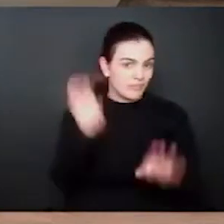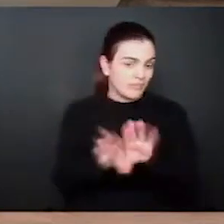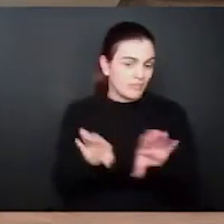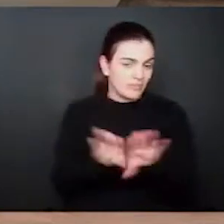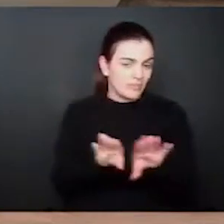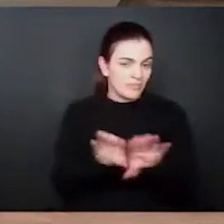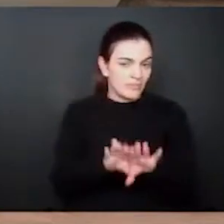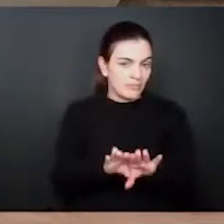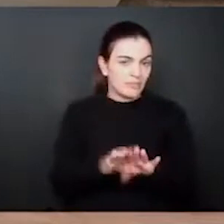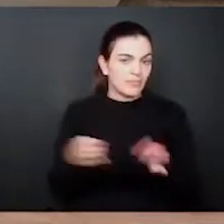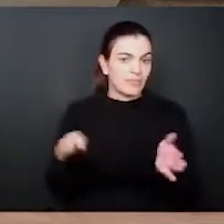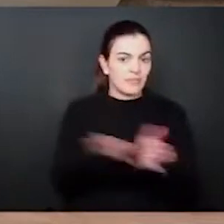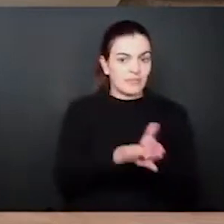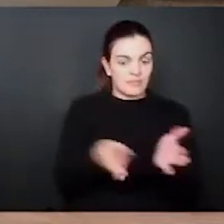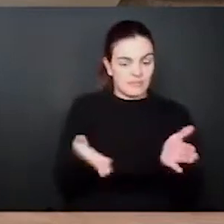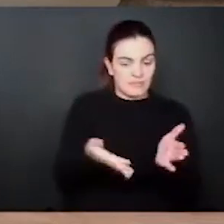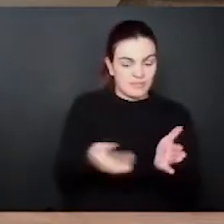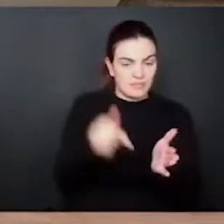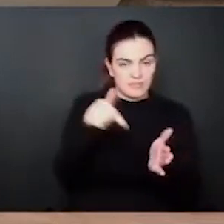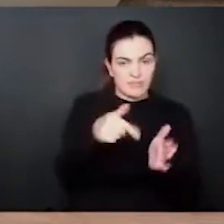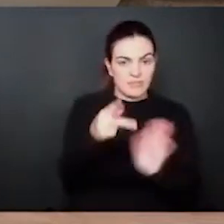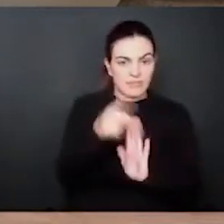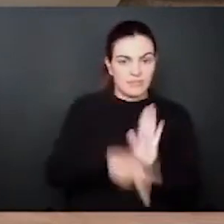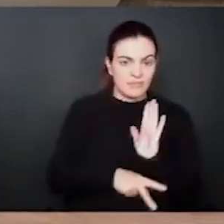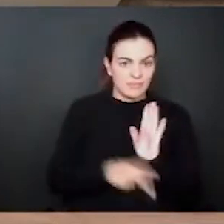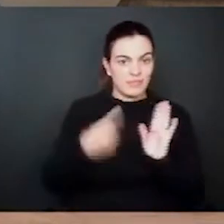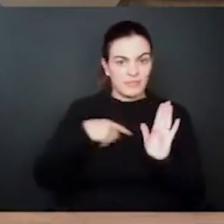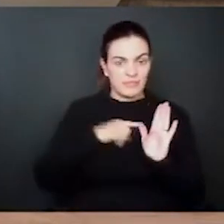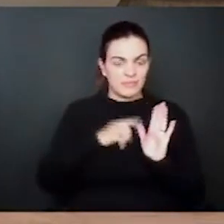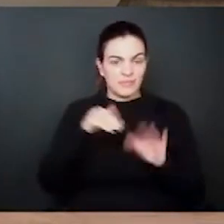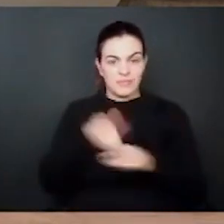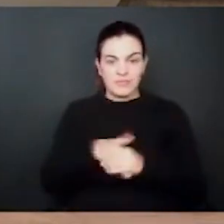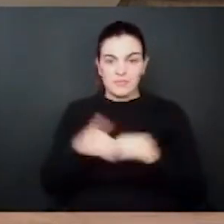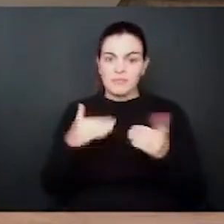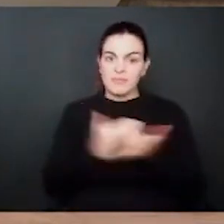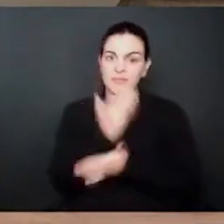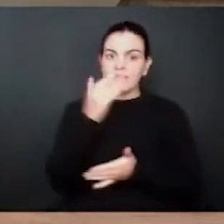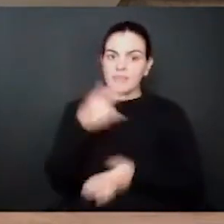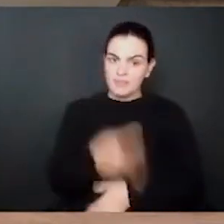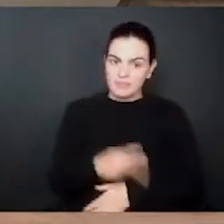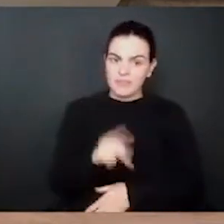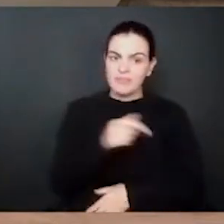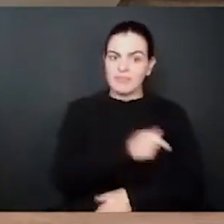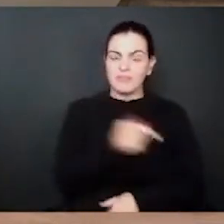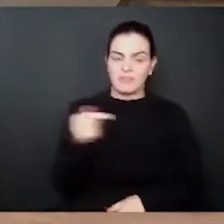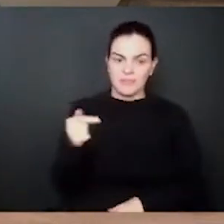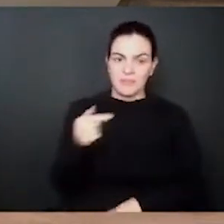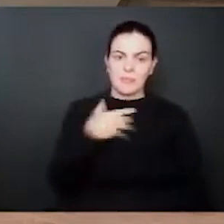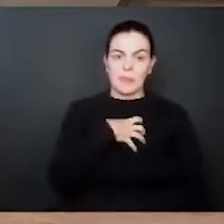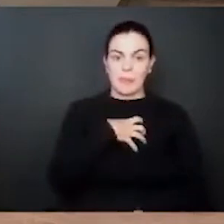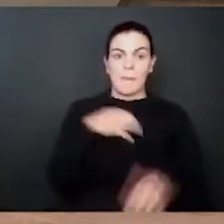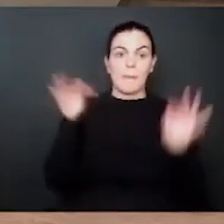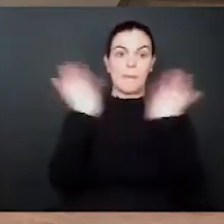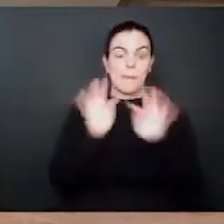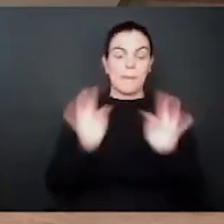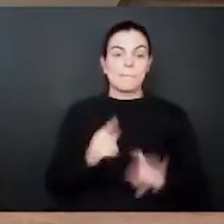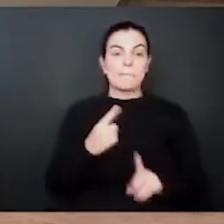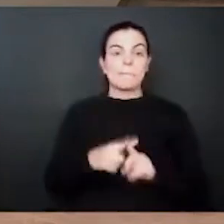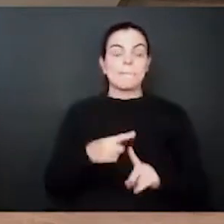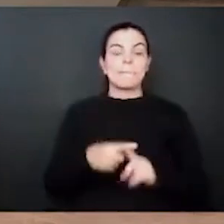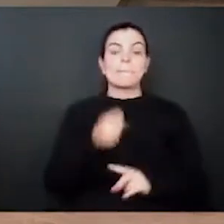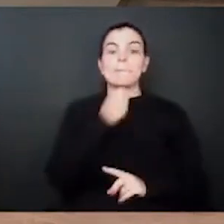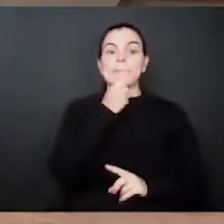pudéssemos aprovar esta semana. E eu fico muito feliz, vereador Dalton, porque ainda existe